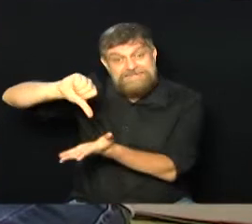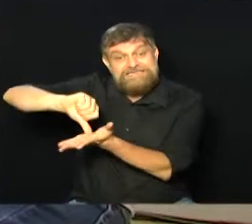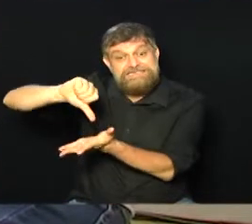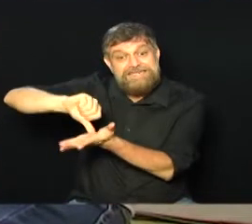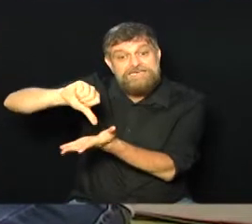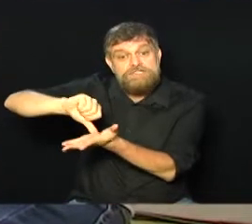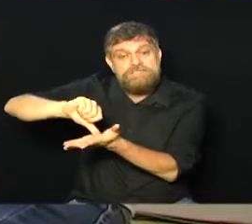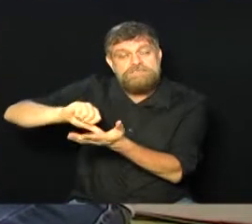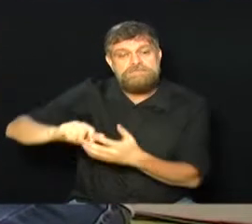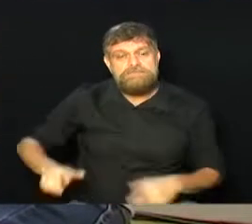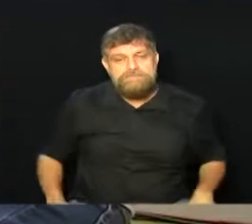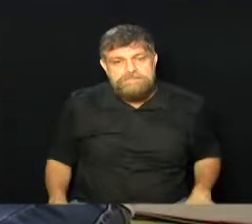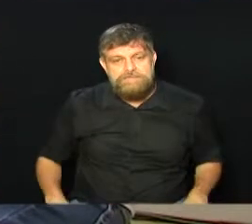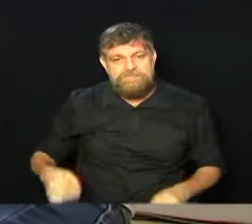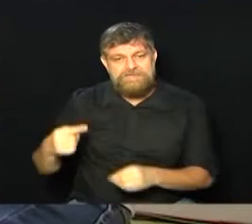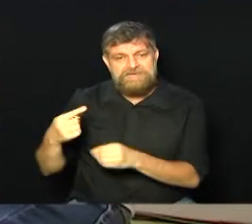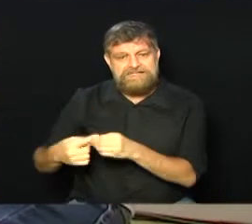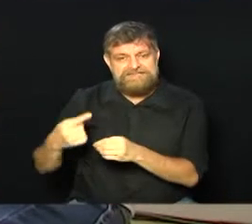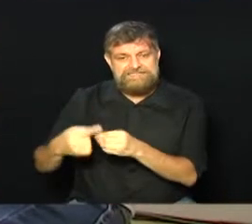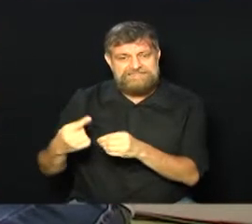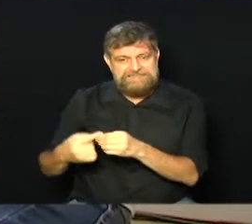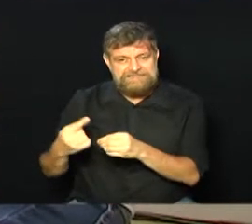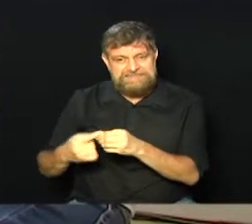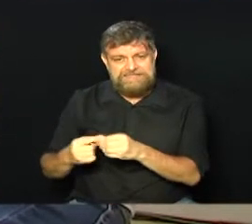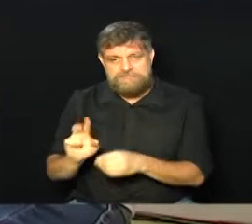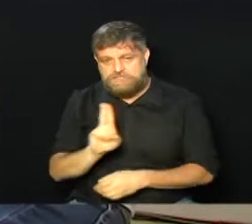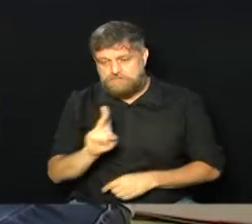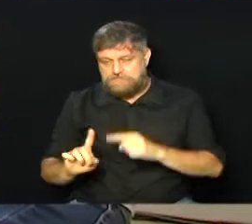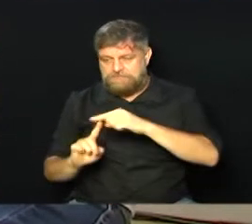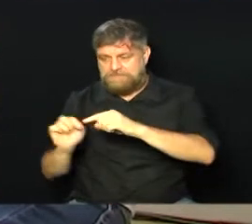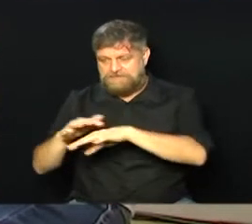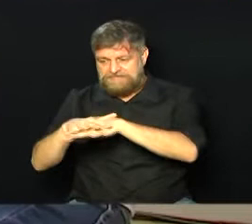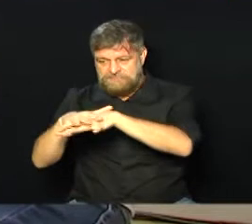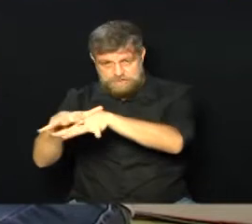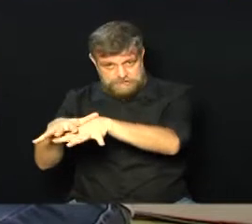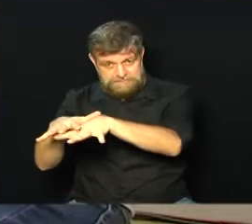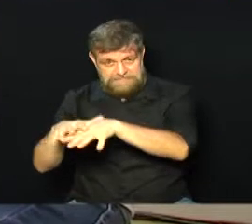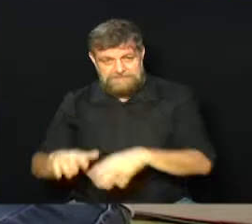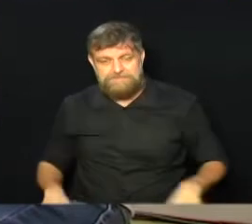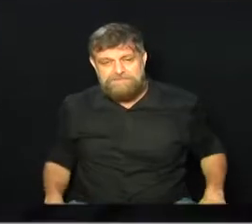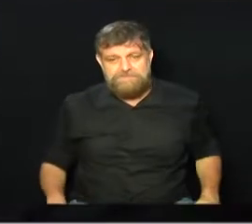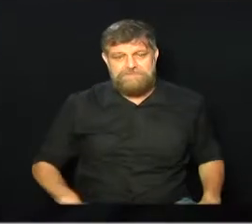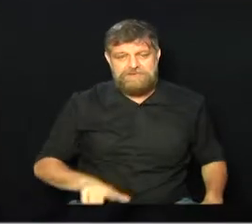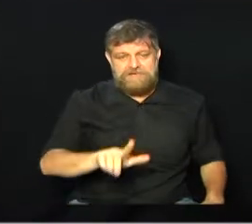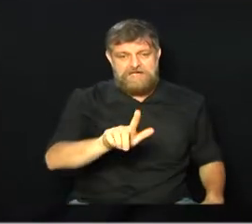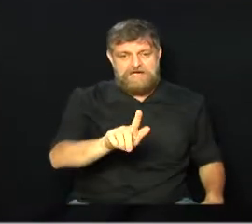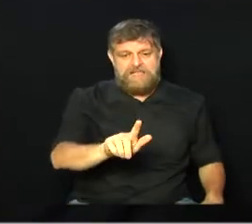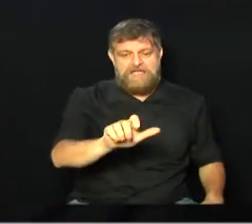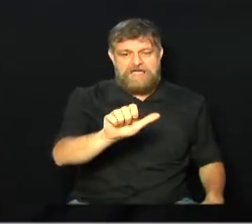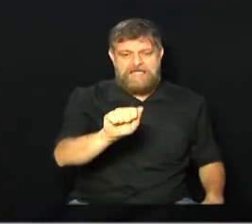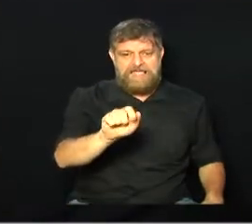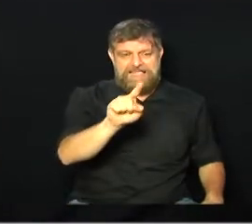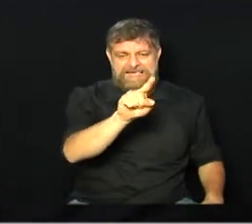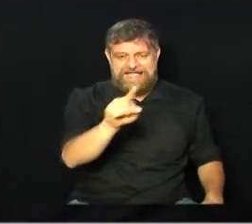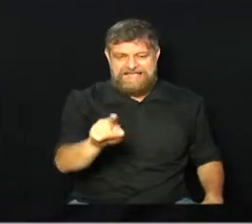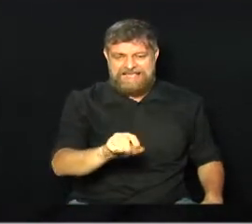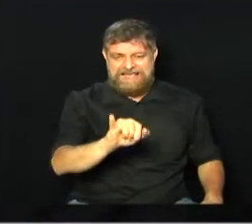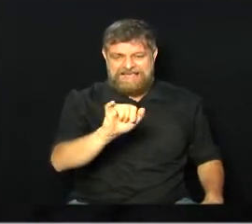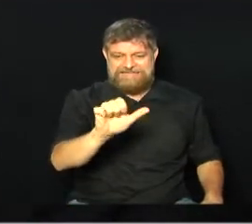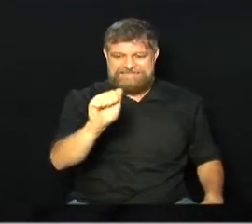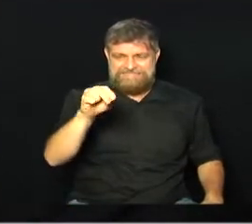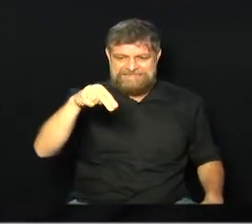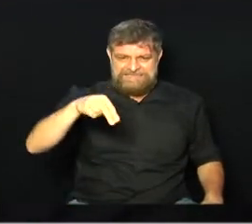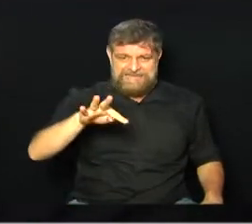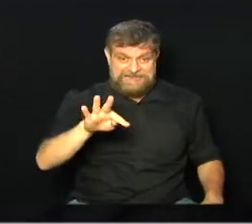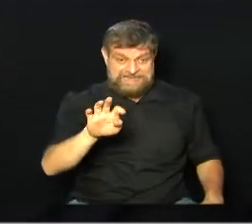Não, na cidade é em Gaziantep mesmo, é o nome do time. Chama Gaziantep e ela é quase na divisa com a Síria. Então